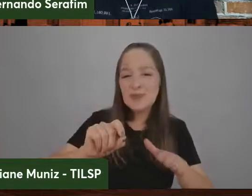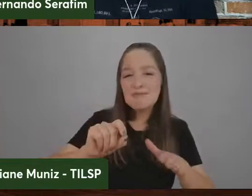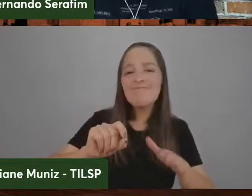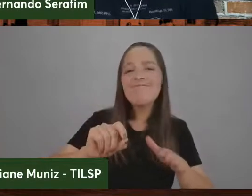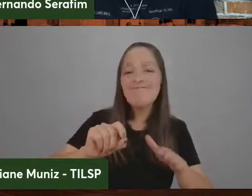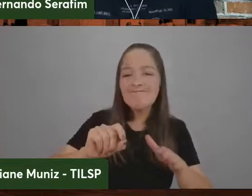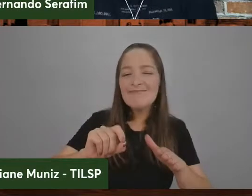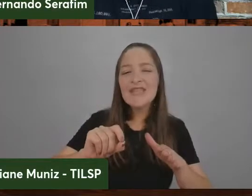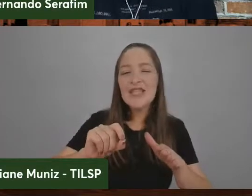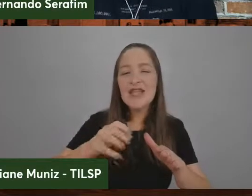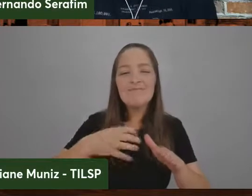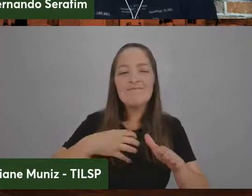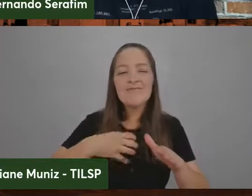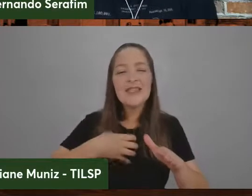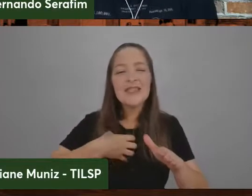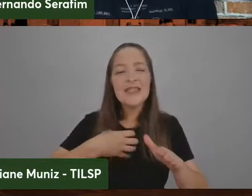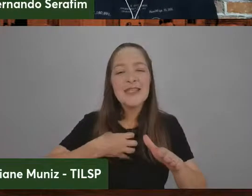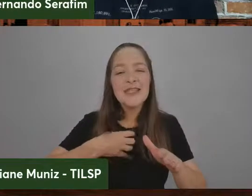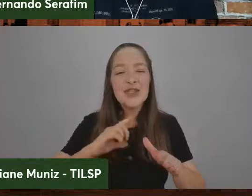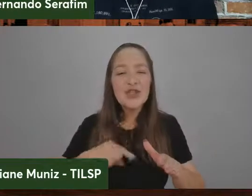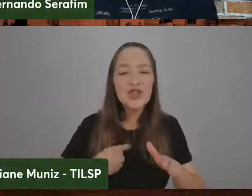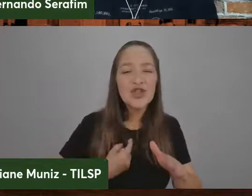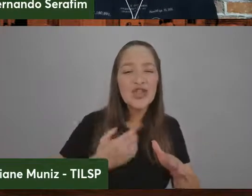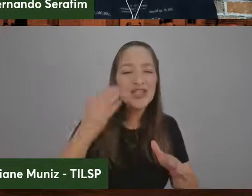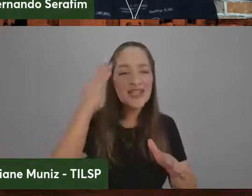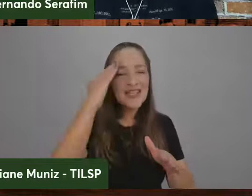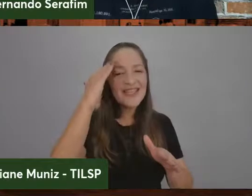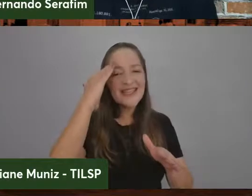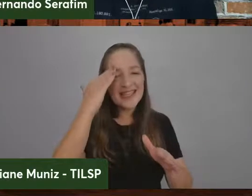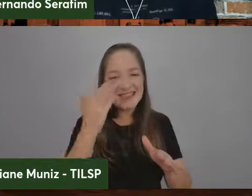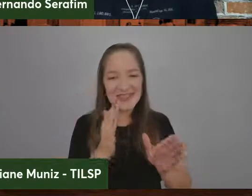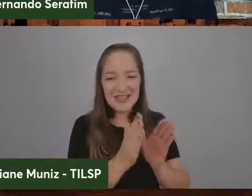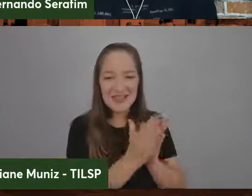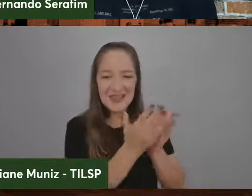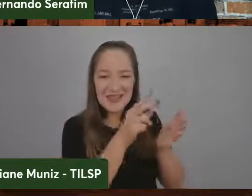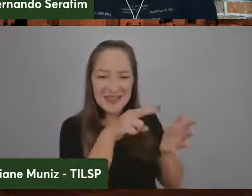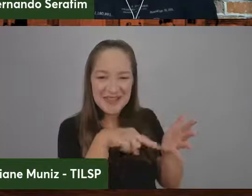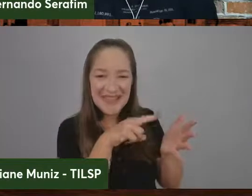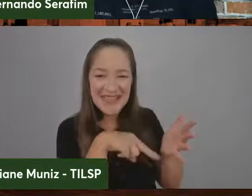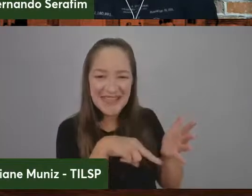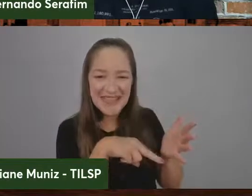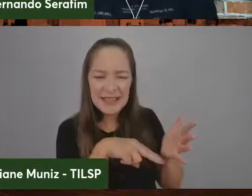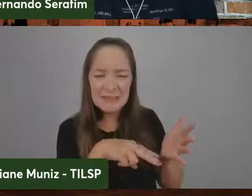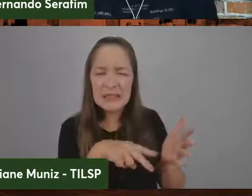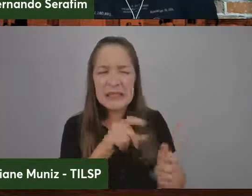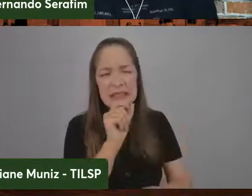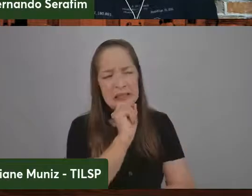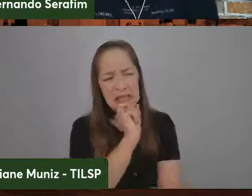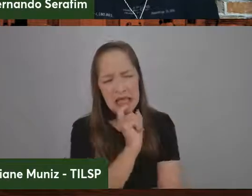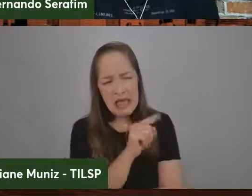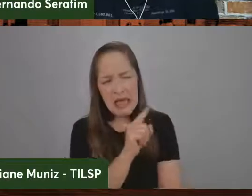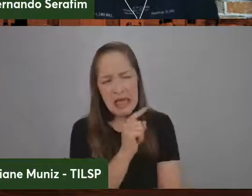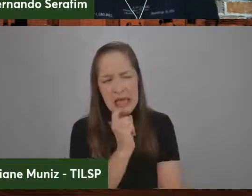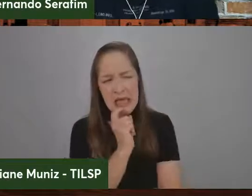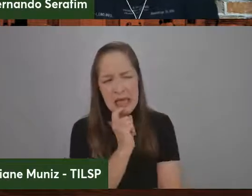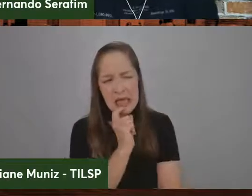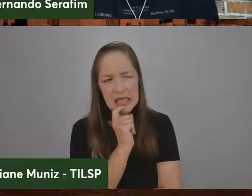né? A gente pode superinterpretar tudo isso e não ter... Às vezes, será que é isso mesmo? Eu li certo, vou